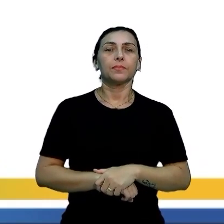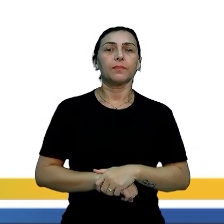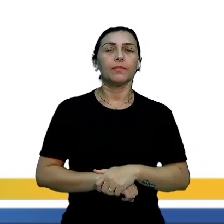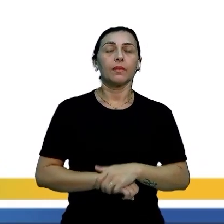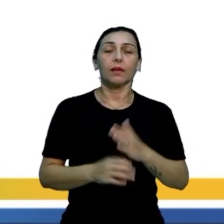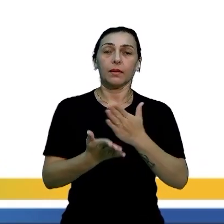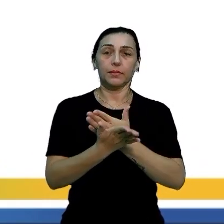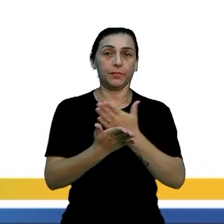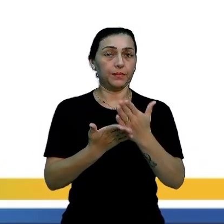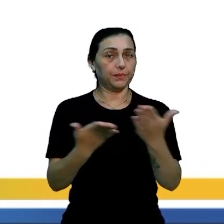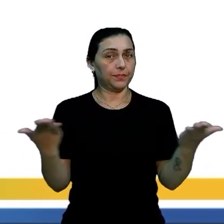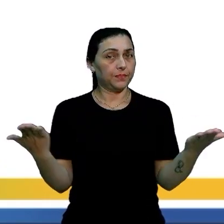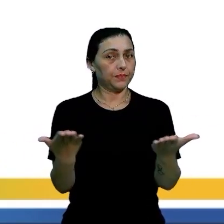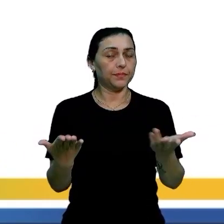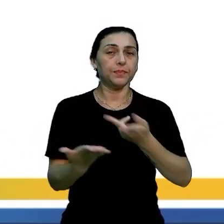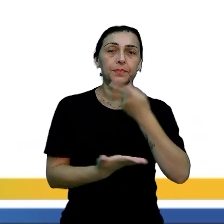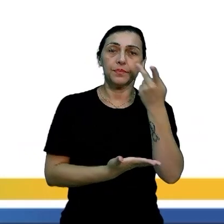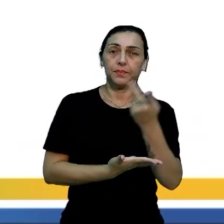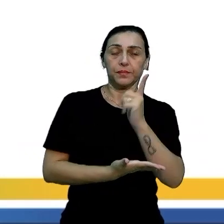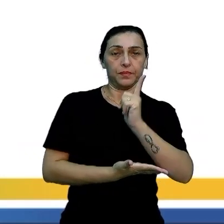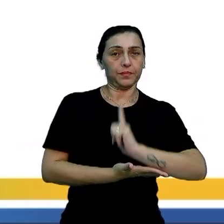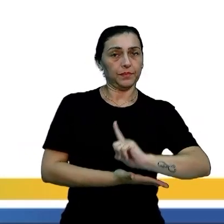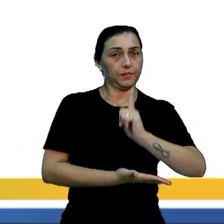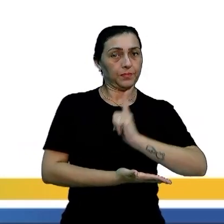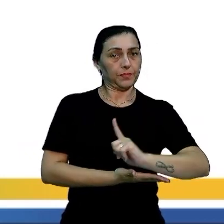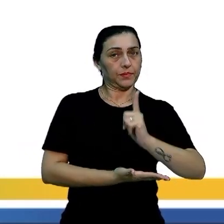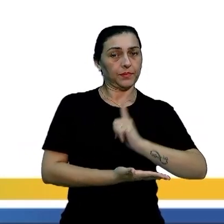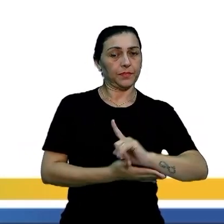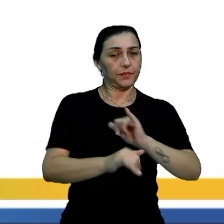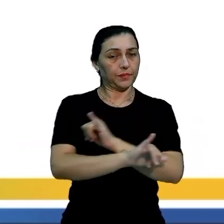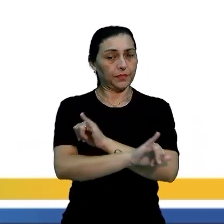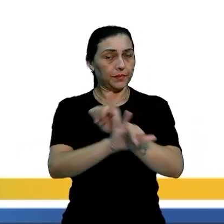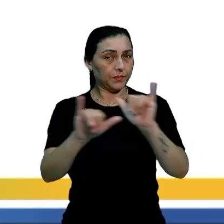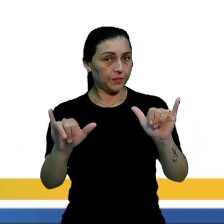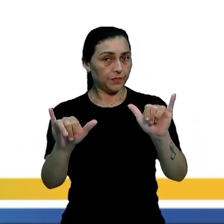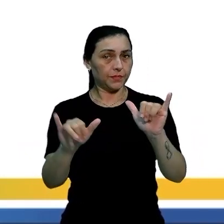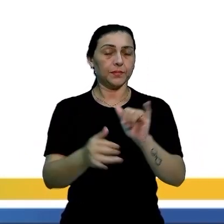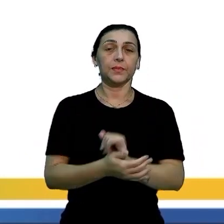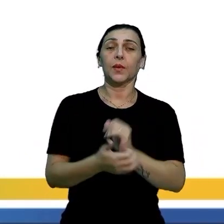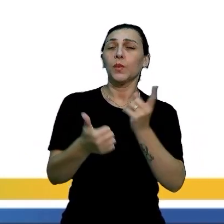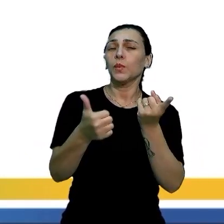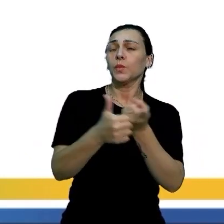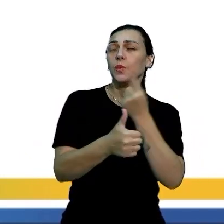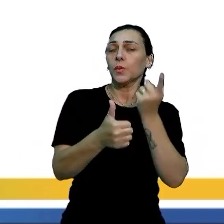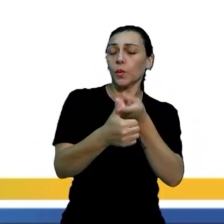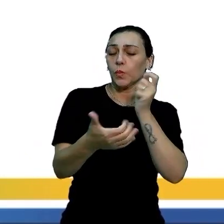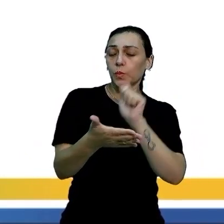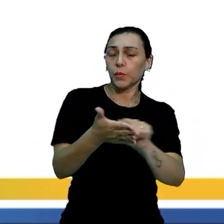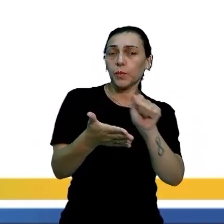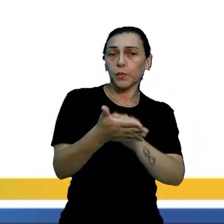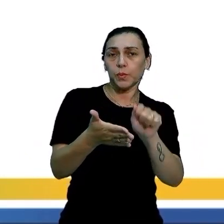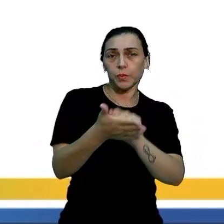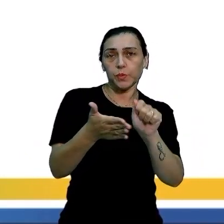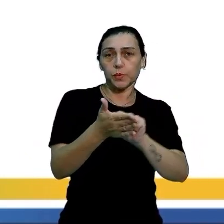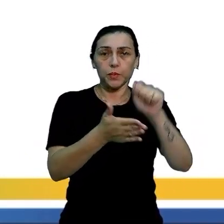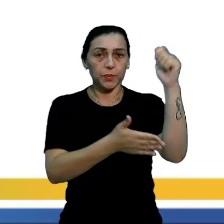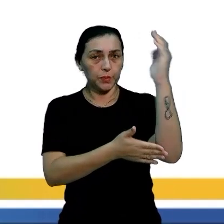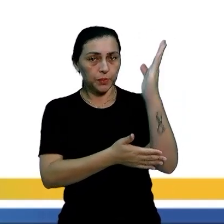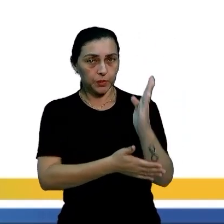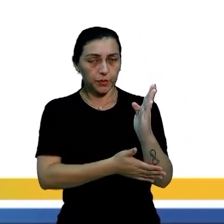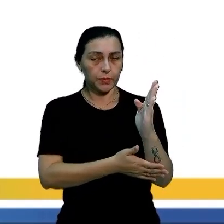Vamos iniciar agora falando da literatura de informação. Os primeiros registros escritos no